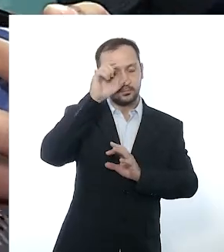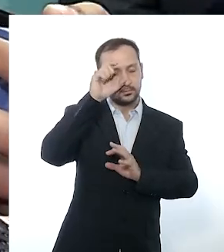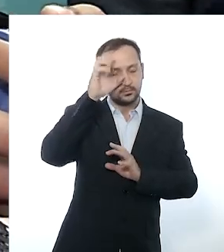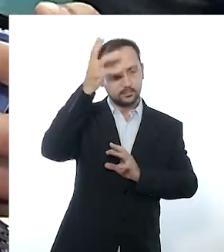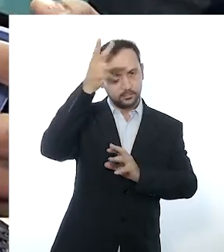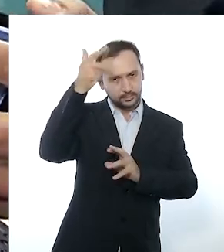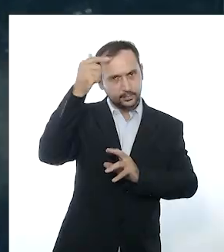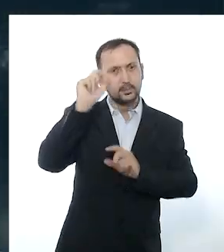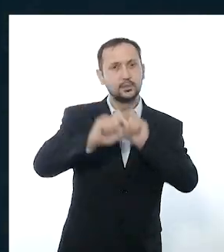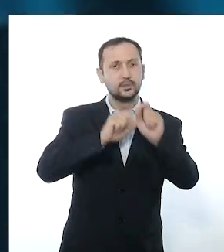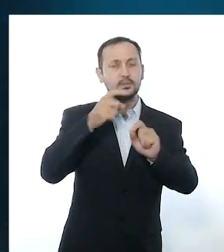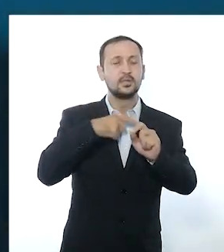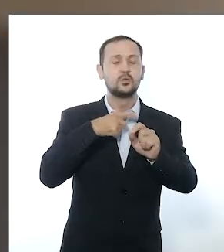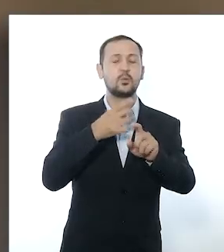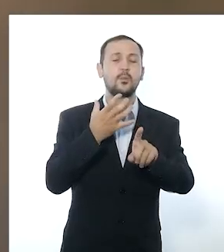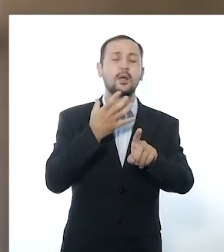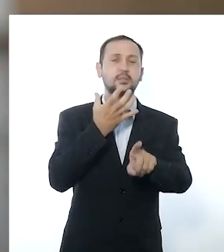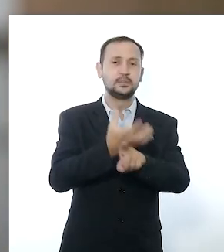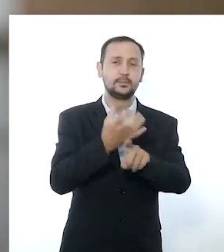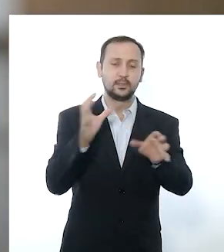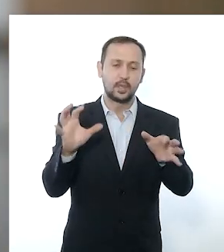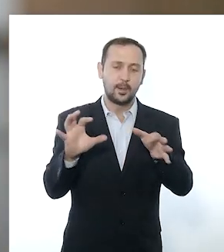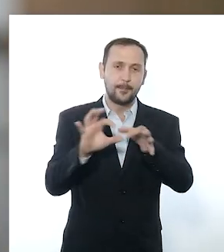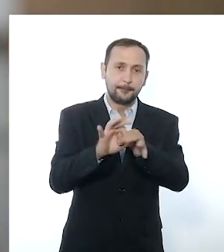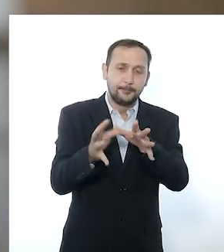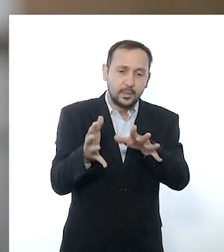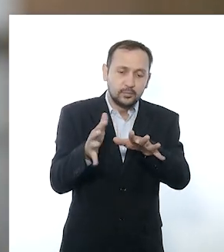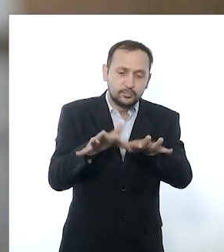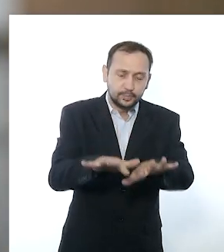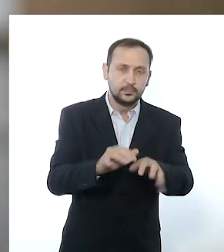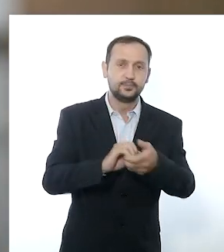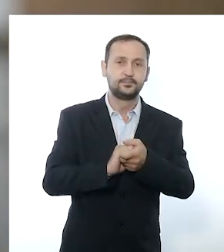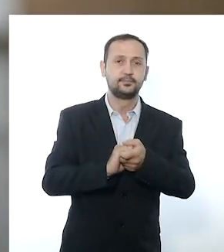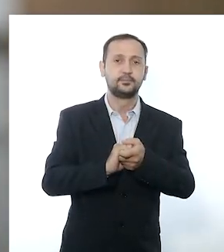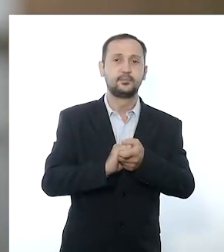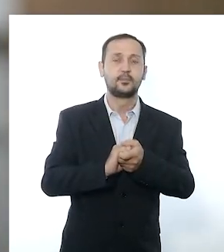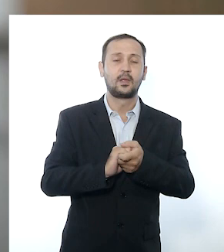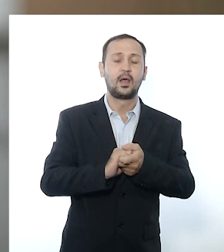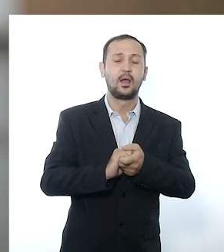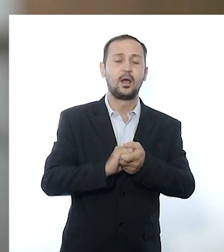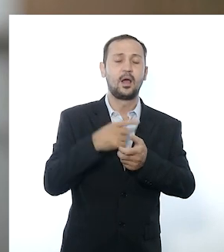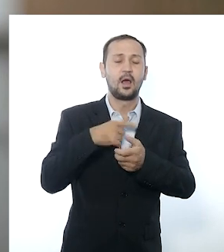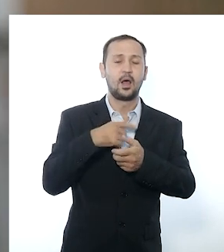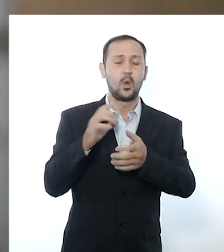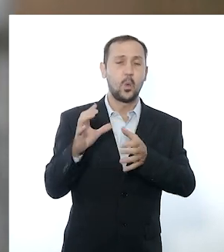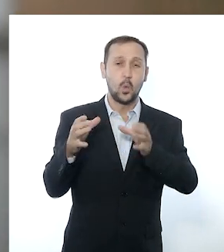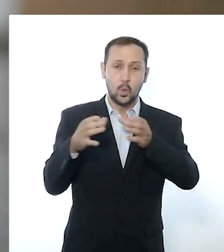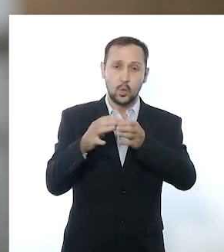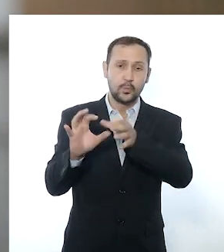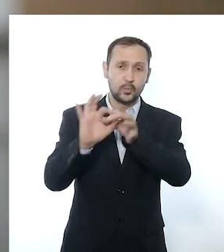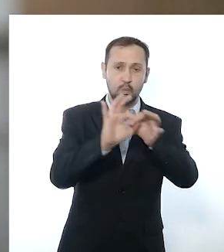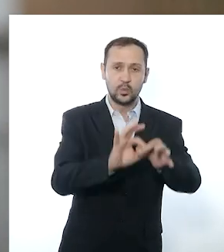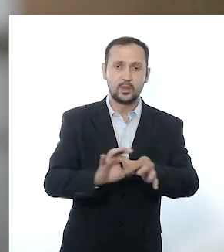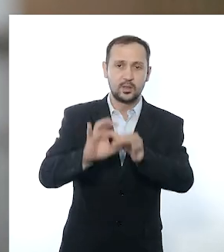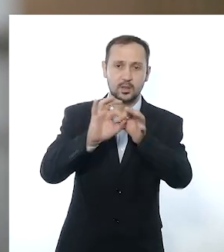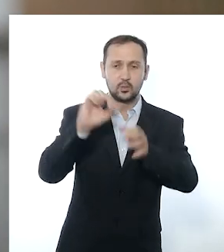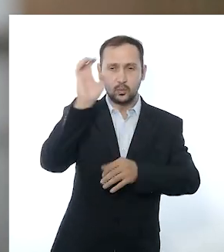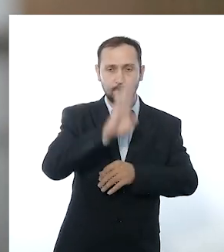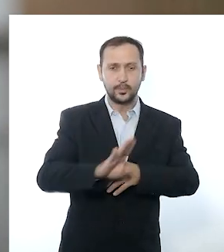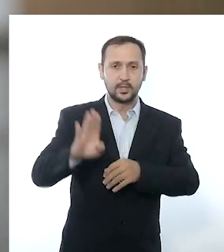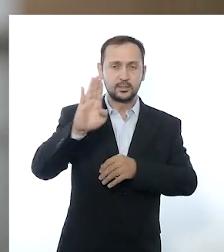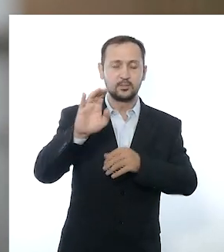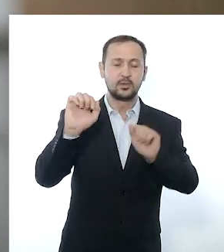disciplina transversal. A União Nacional das Assembleias Legislativas apresentou em 2019